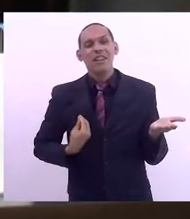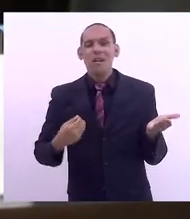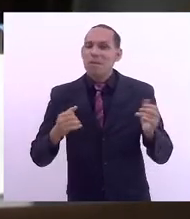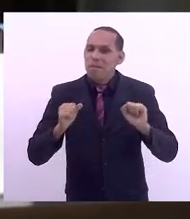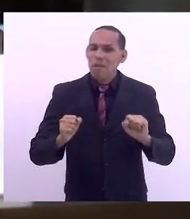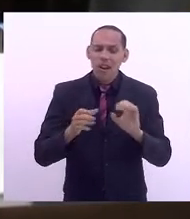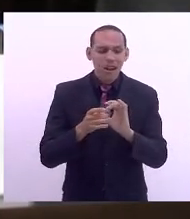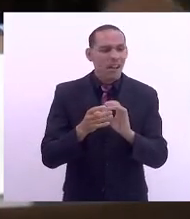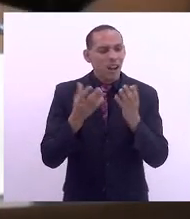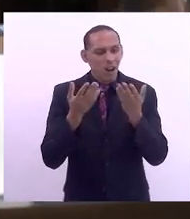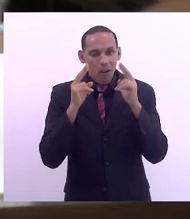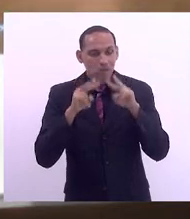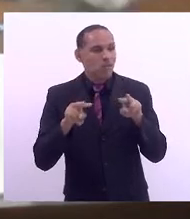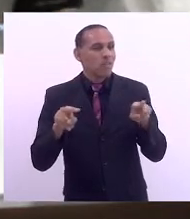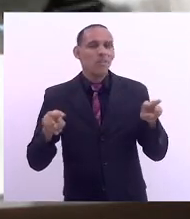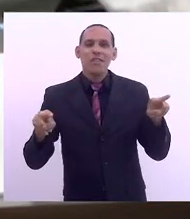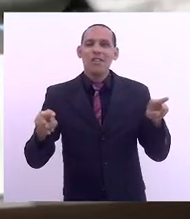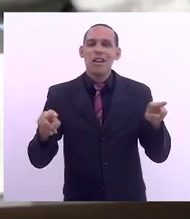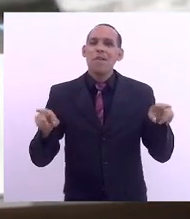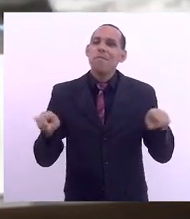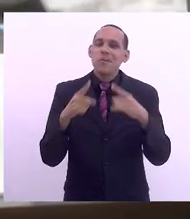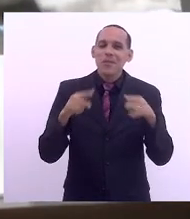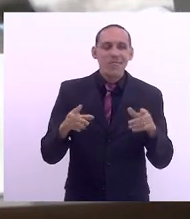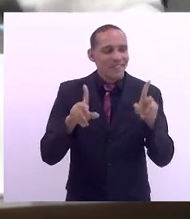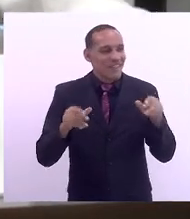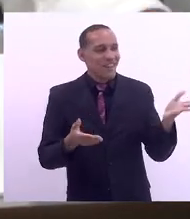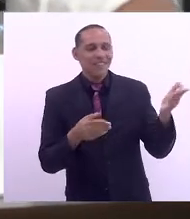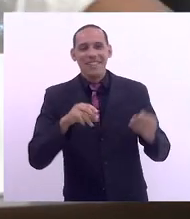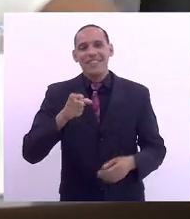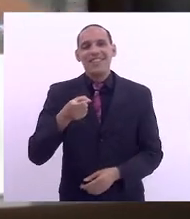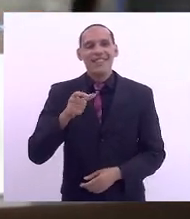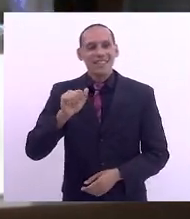que a gente está vendo. Músico como foi o Xande,